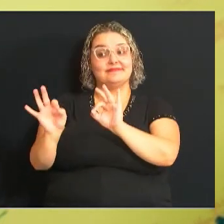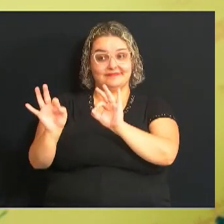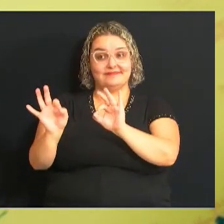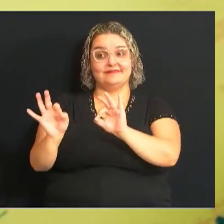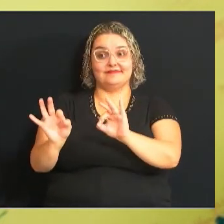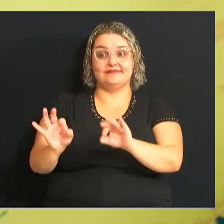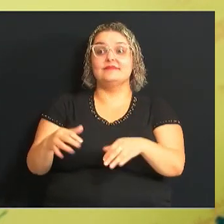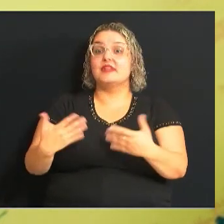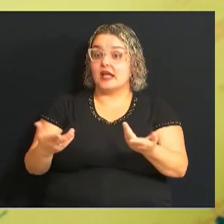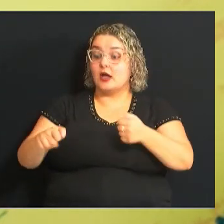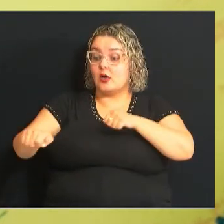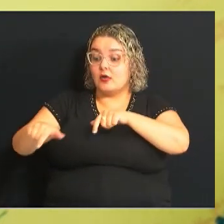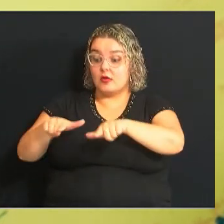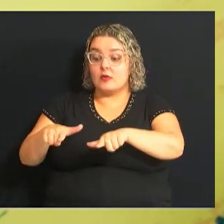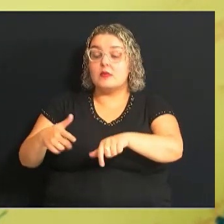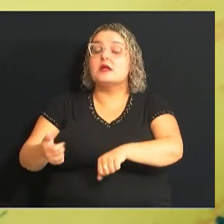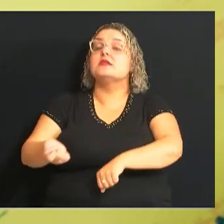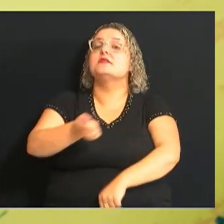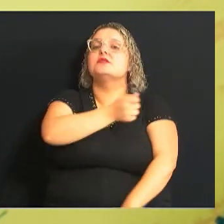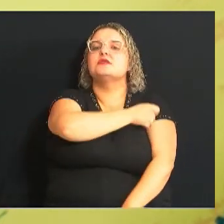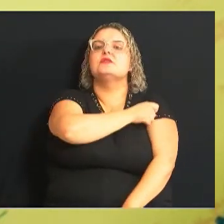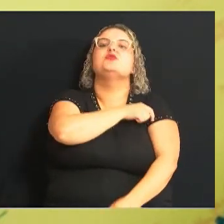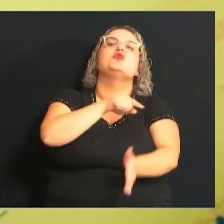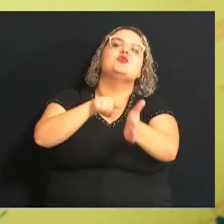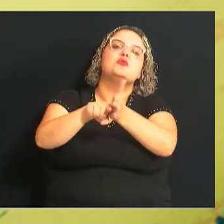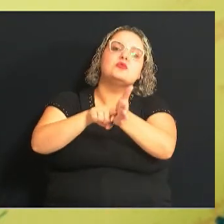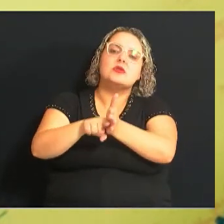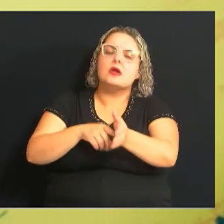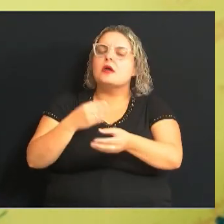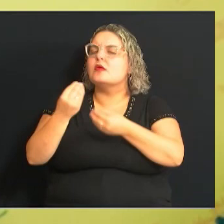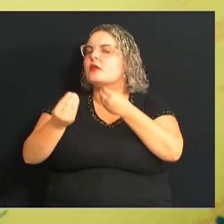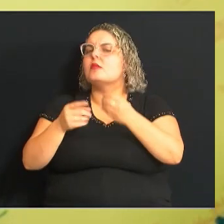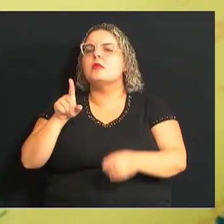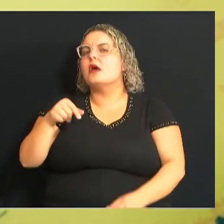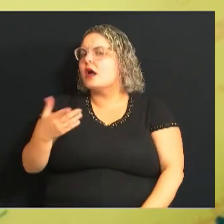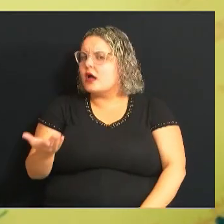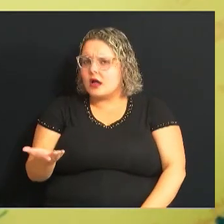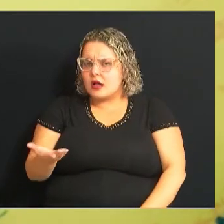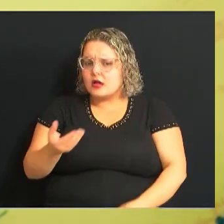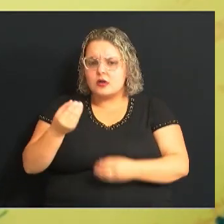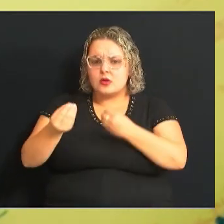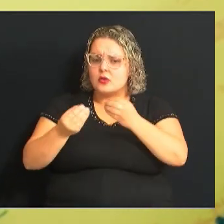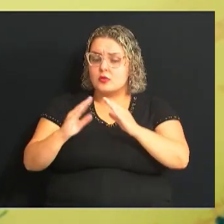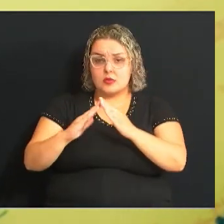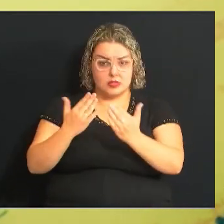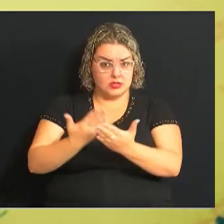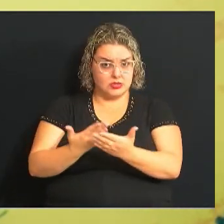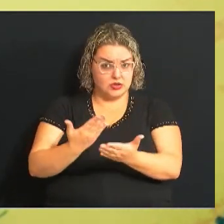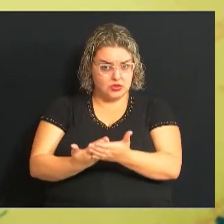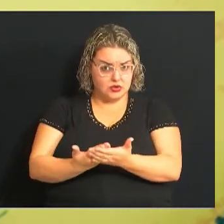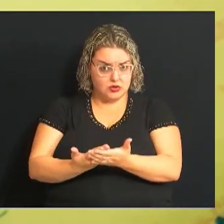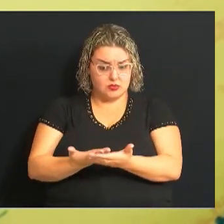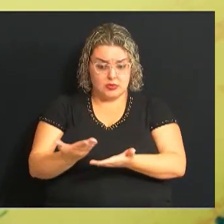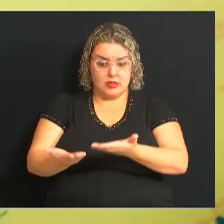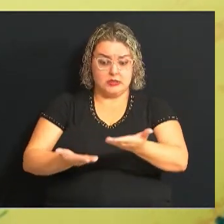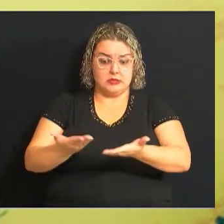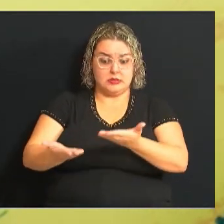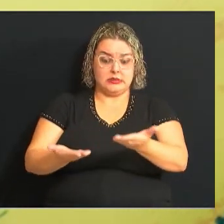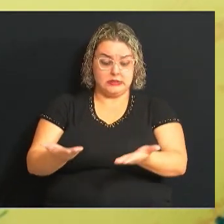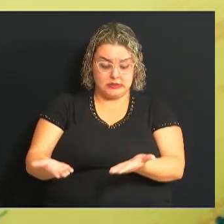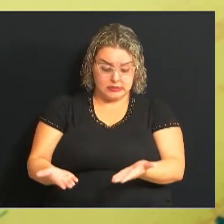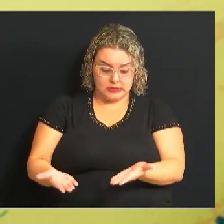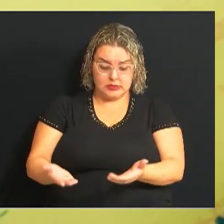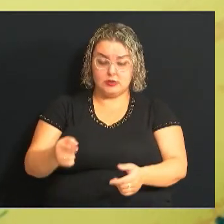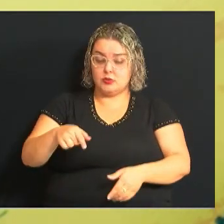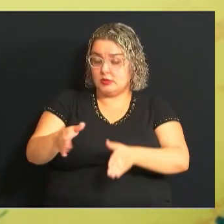formação de aluno pesquisador, não é? Como será que é isso? Como que as escolas estão lidando, né, com essa